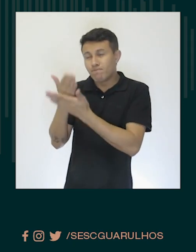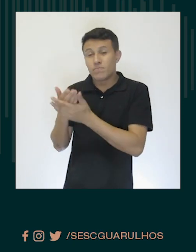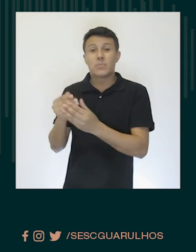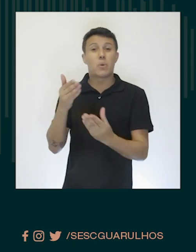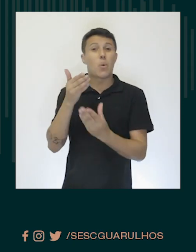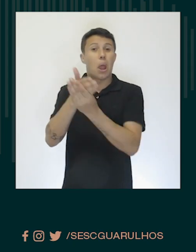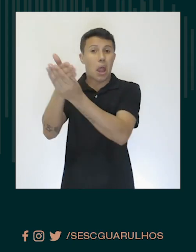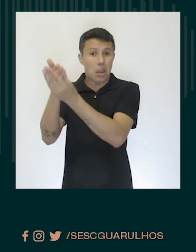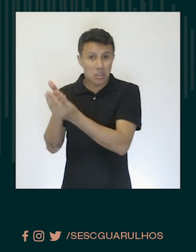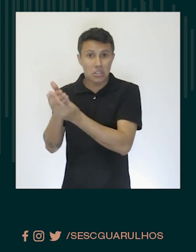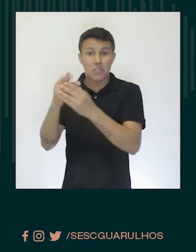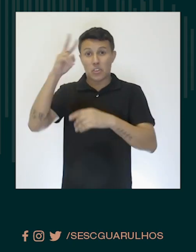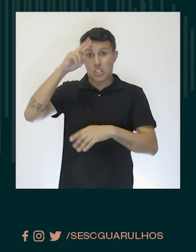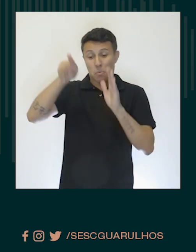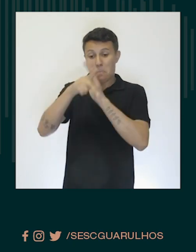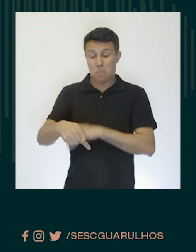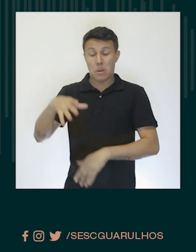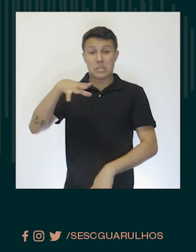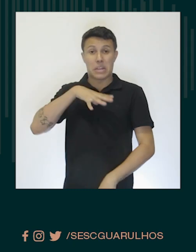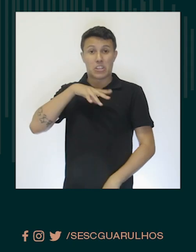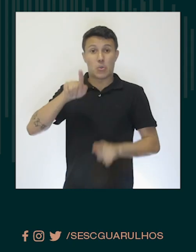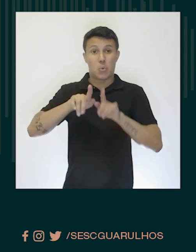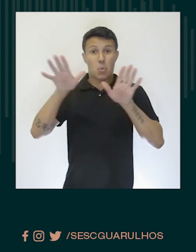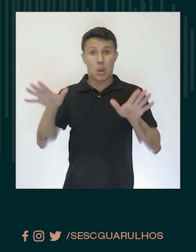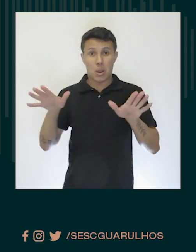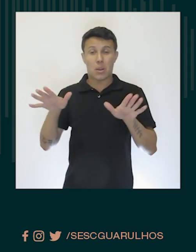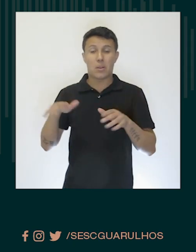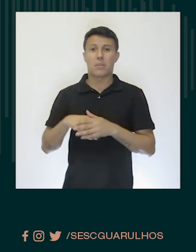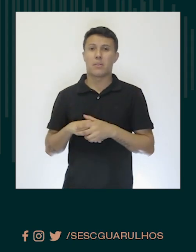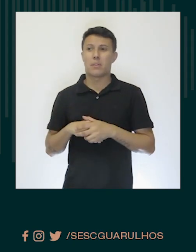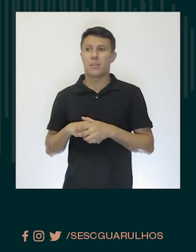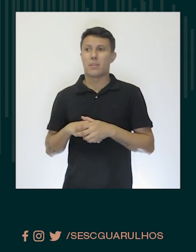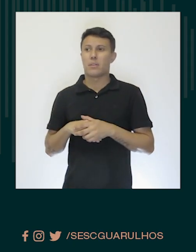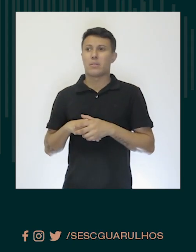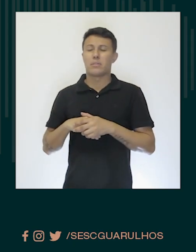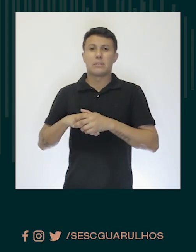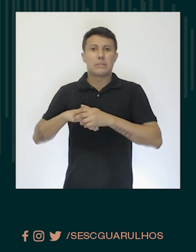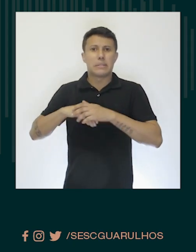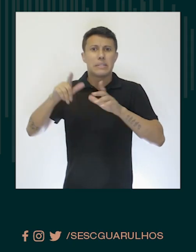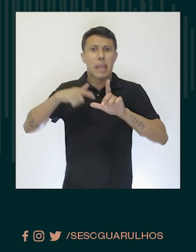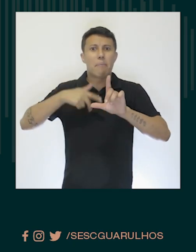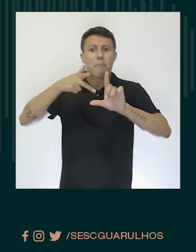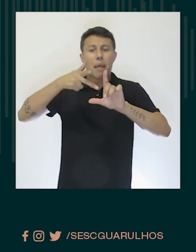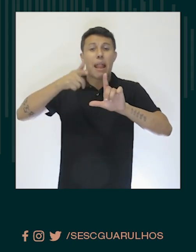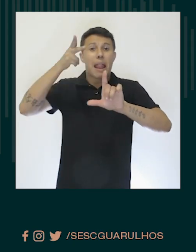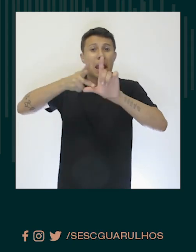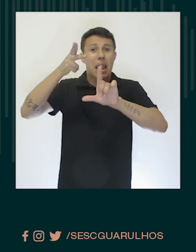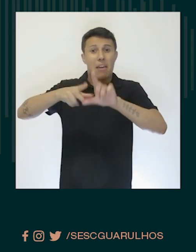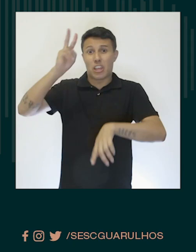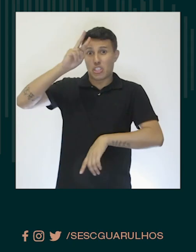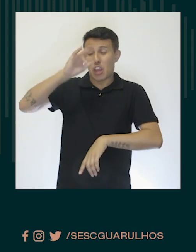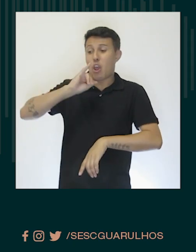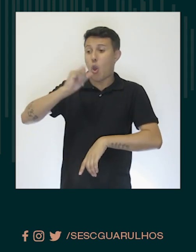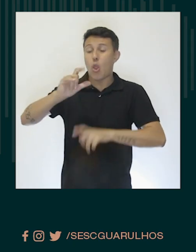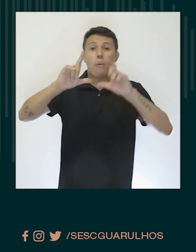O arquivo histórico da cidade aqui de Guarulhos, comandado pelo Okuma, também está fazendo uma série de lives que contam